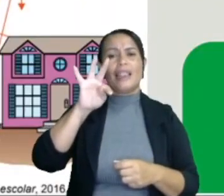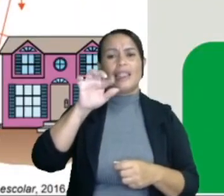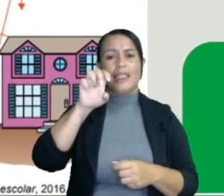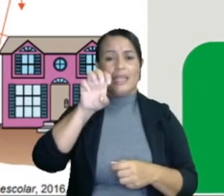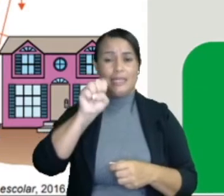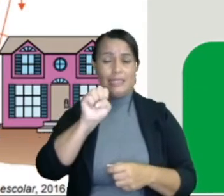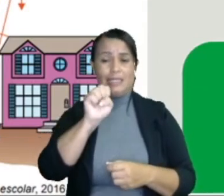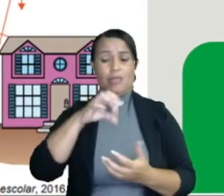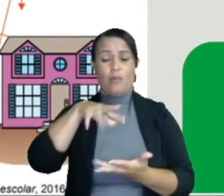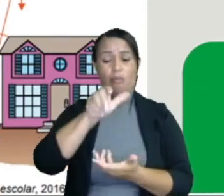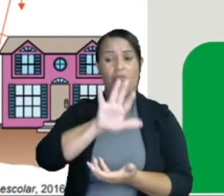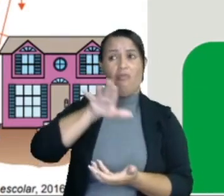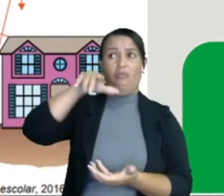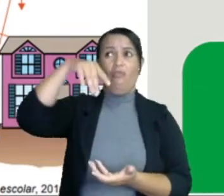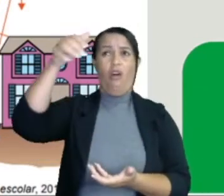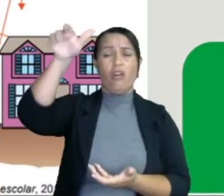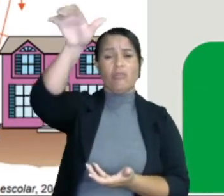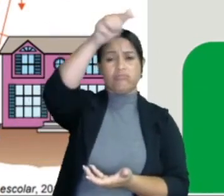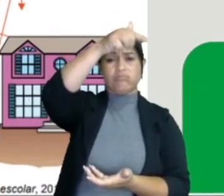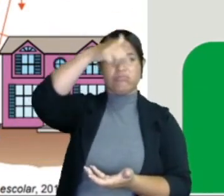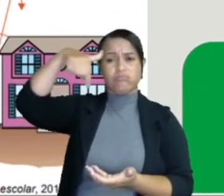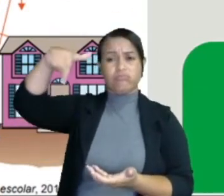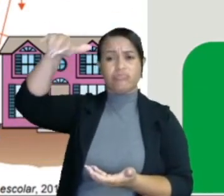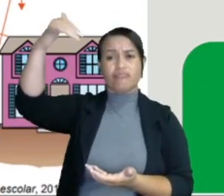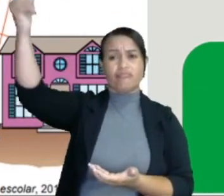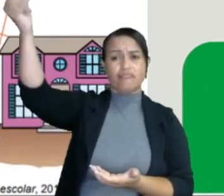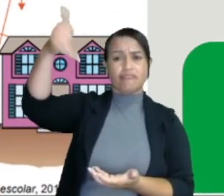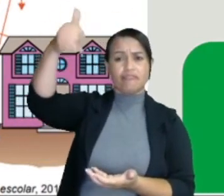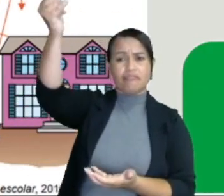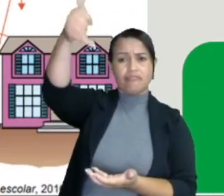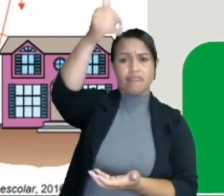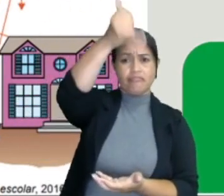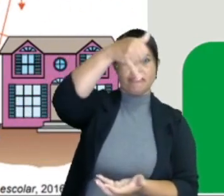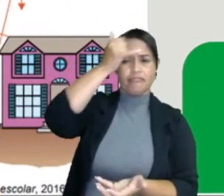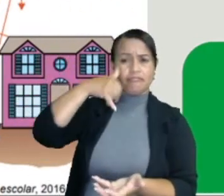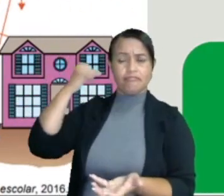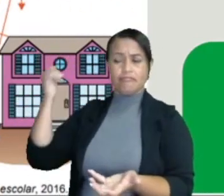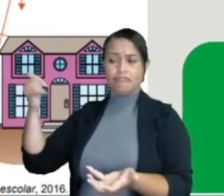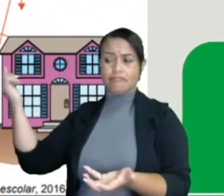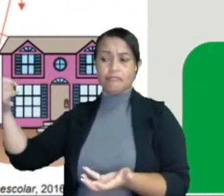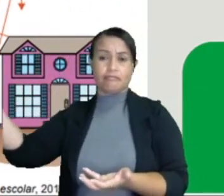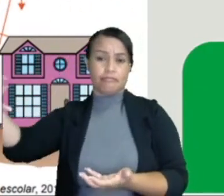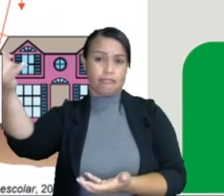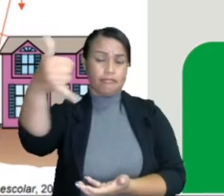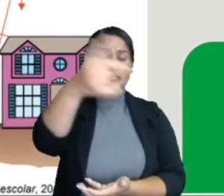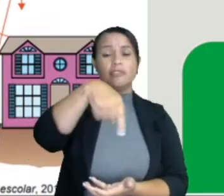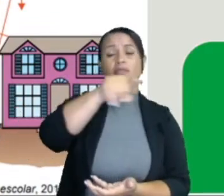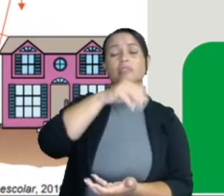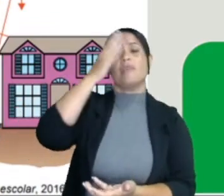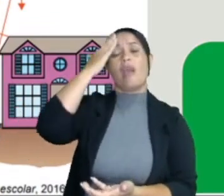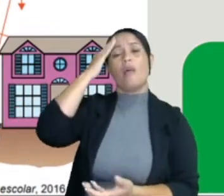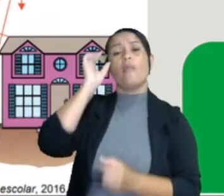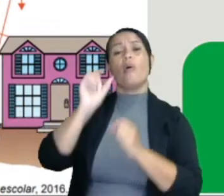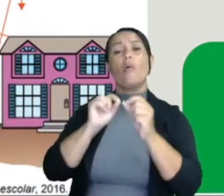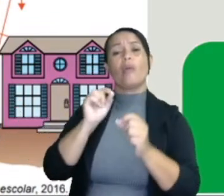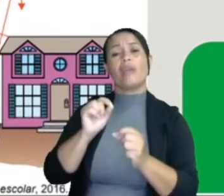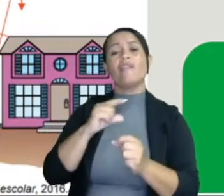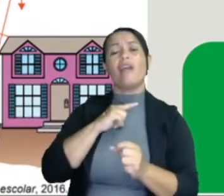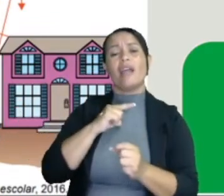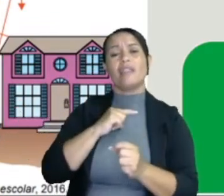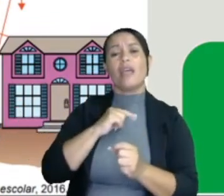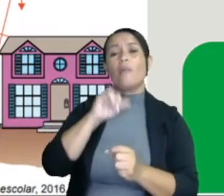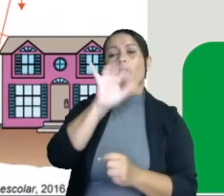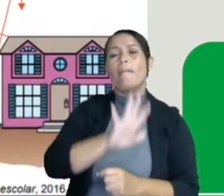da superfície da Terra e essas informações vão ser tratadas e trabalhadas e você vai ter a geração de uma imagem